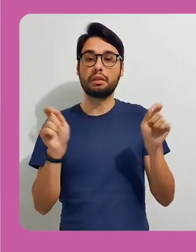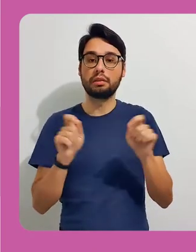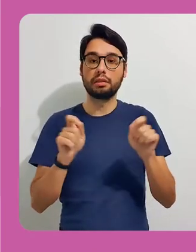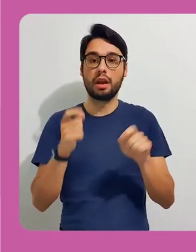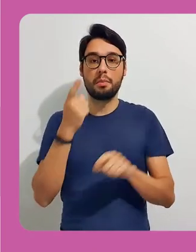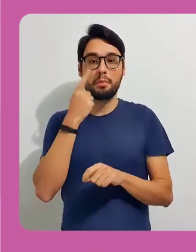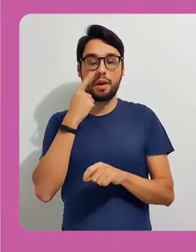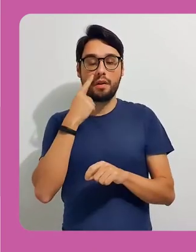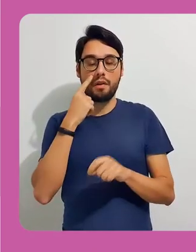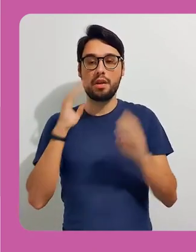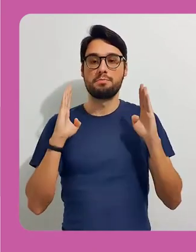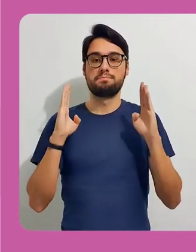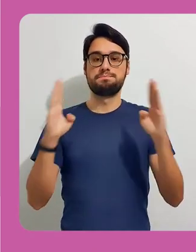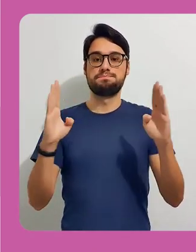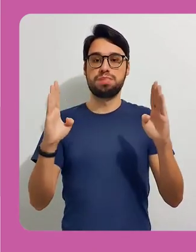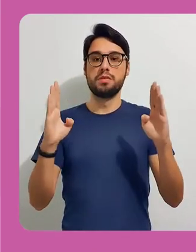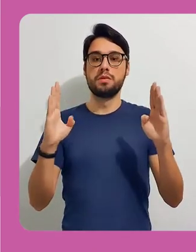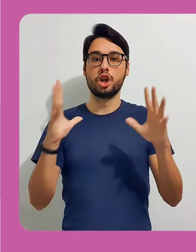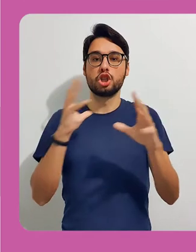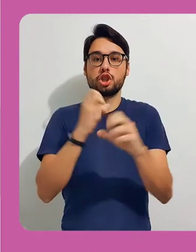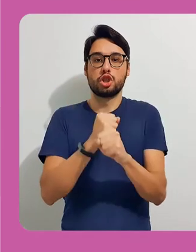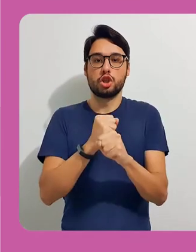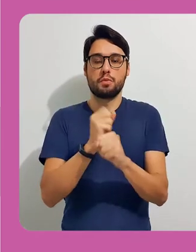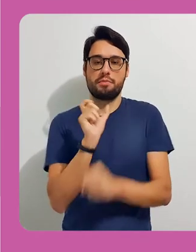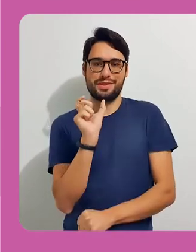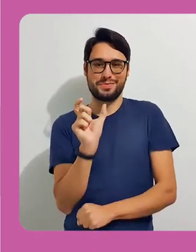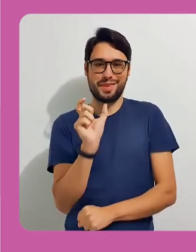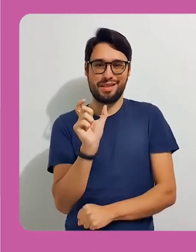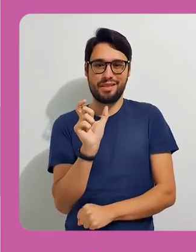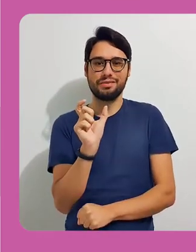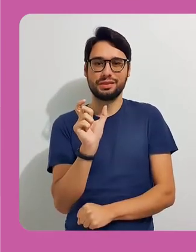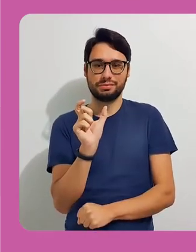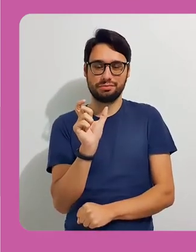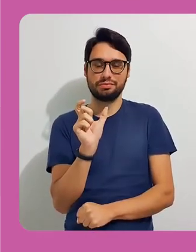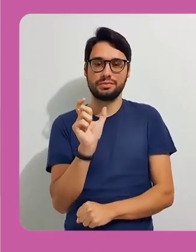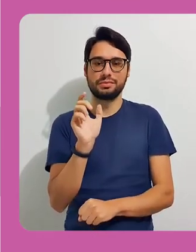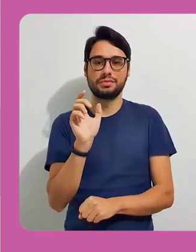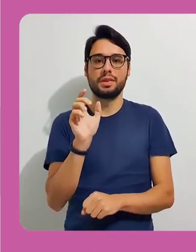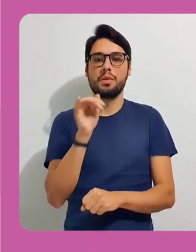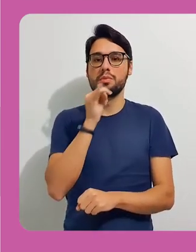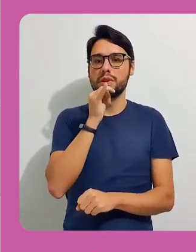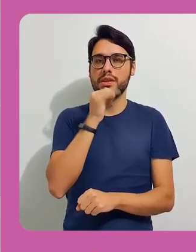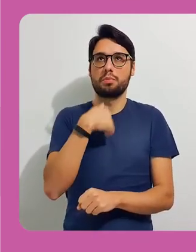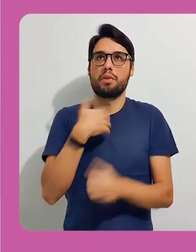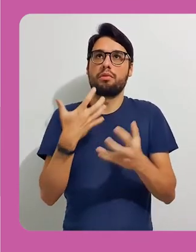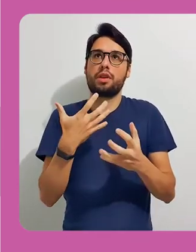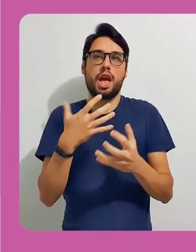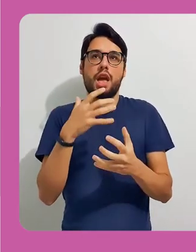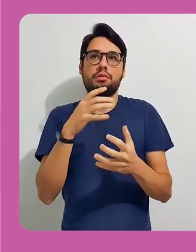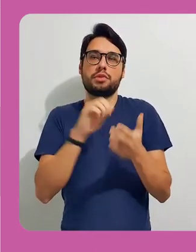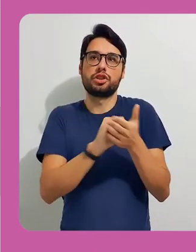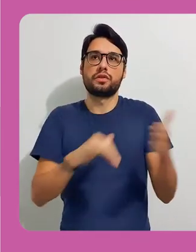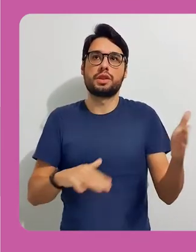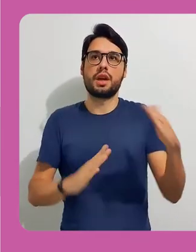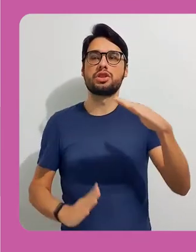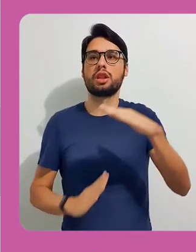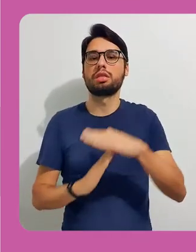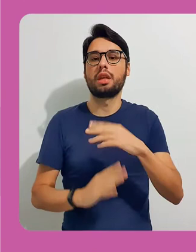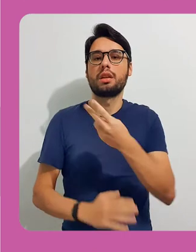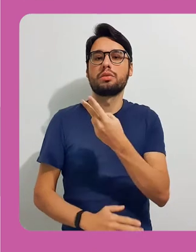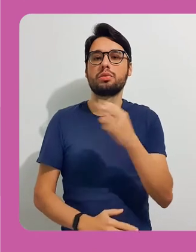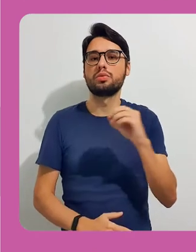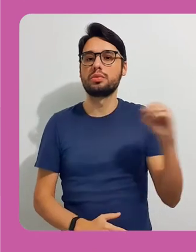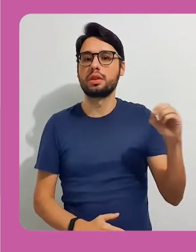você pode também habilitar o limitador de palavras essa opção aqui só é liberada quando a gente tem lá o texto online marcado